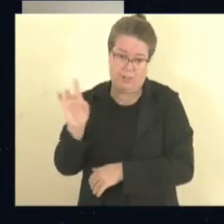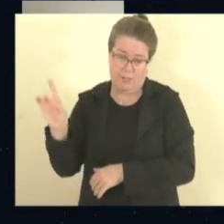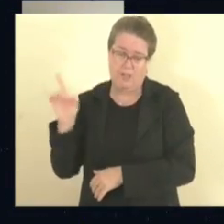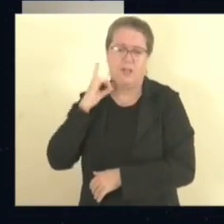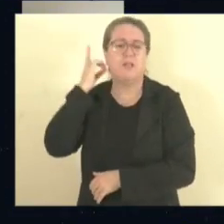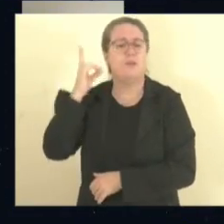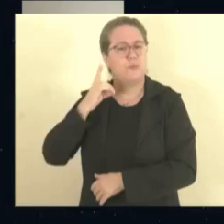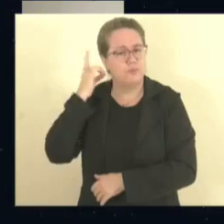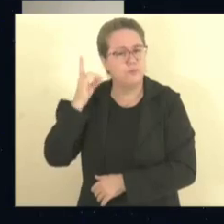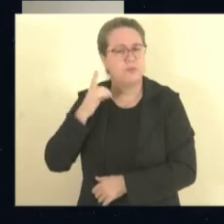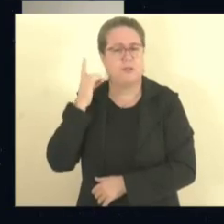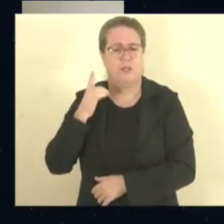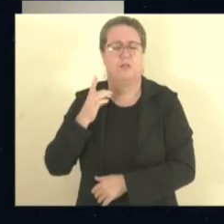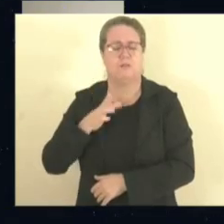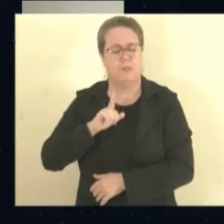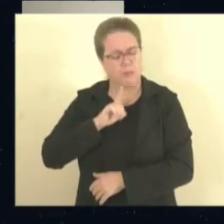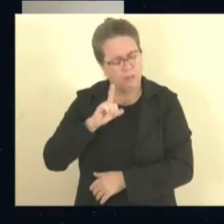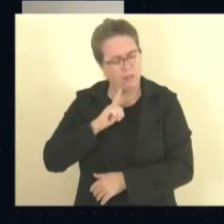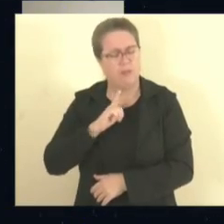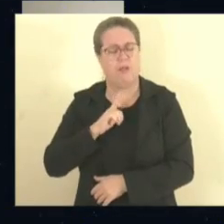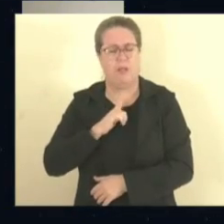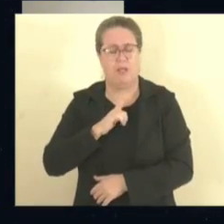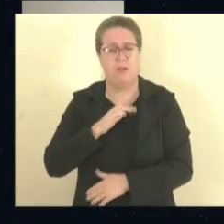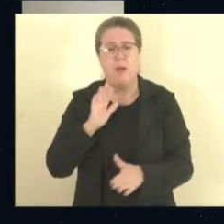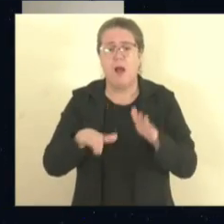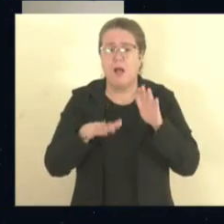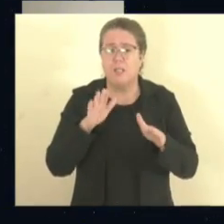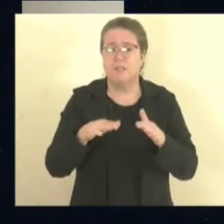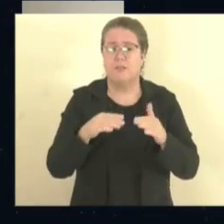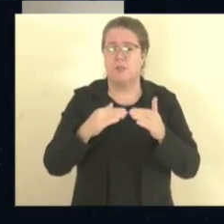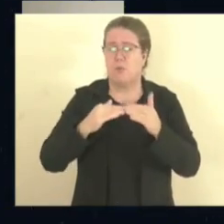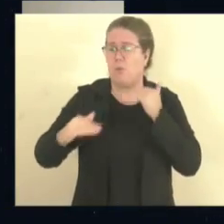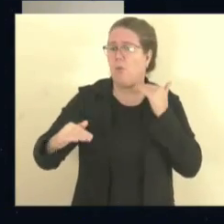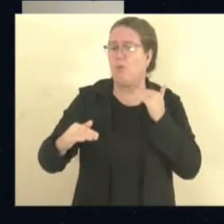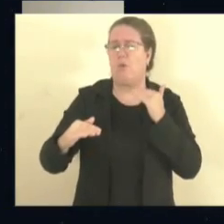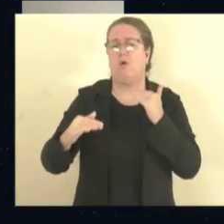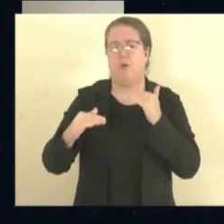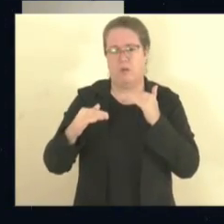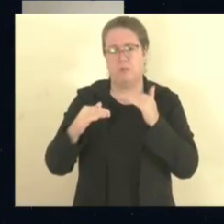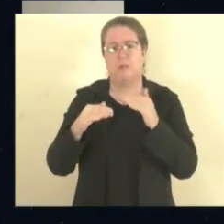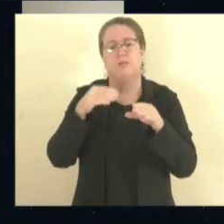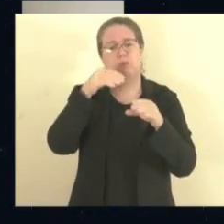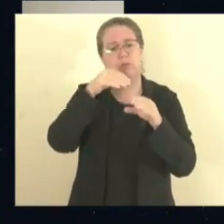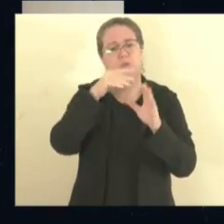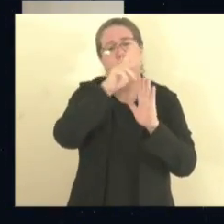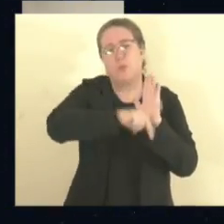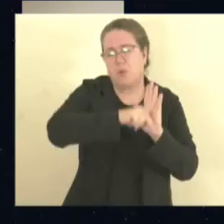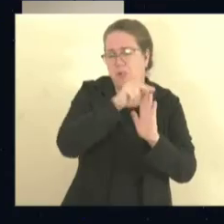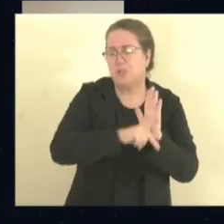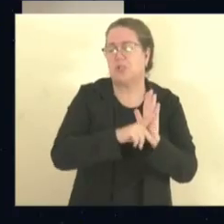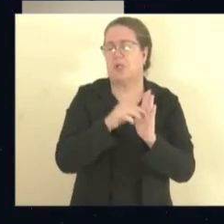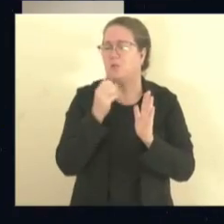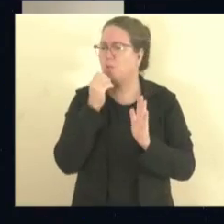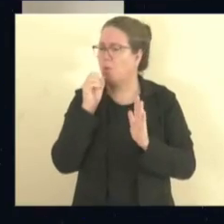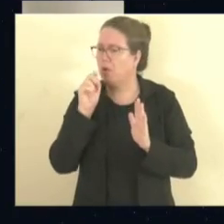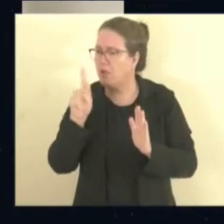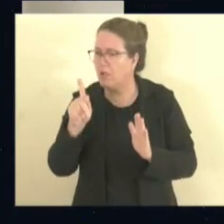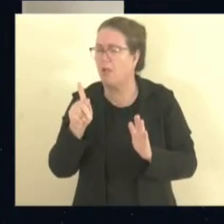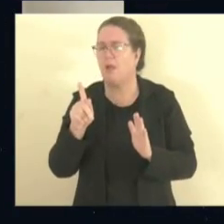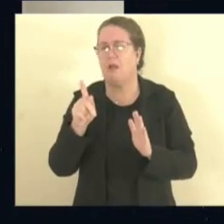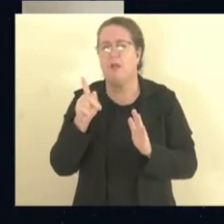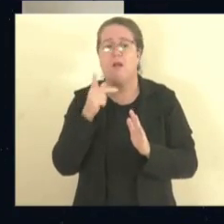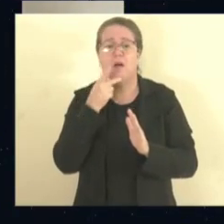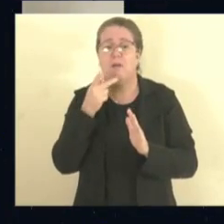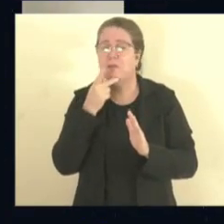nossos queridos deputados, que às vezes estão na oposição, votam muitos projetos com o governo, eu agradeço. As falas foram todas respeitosas